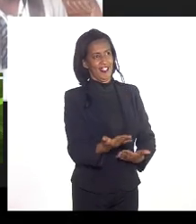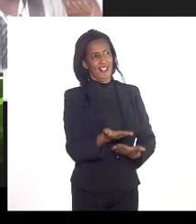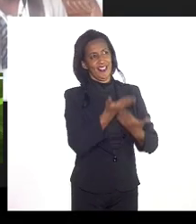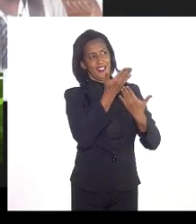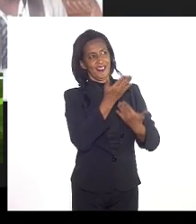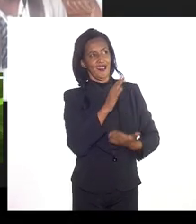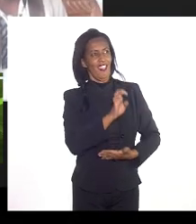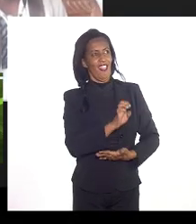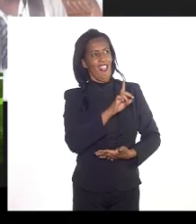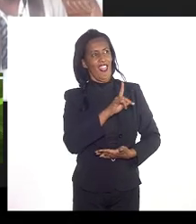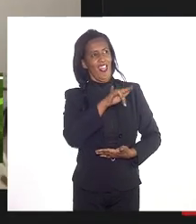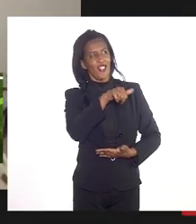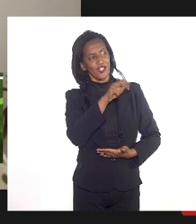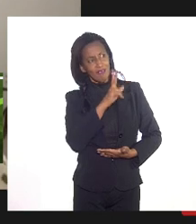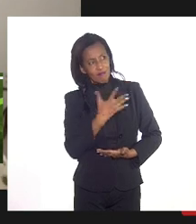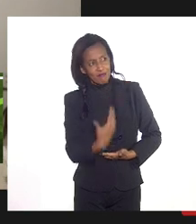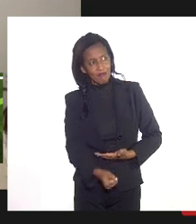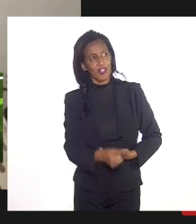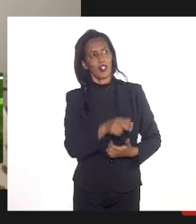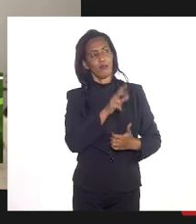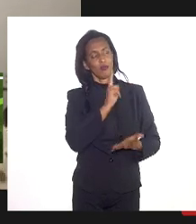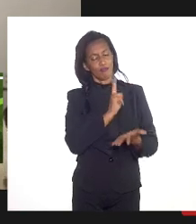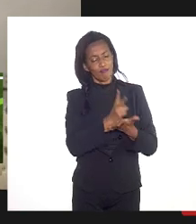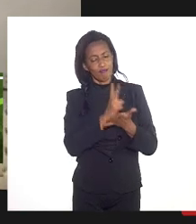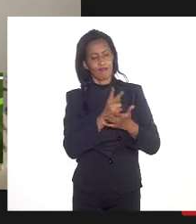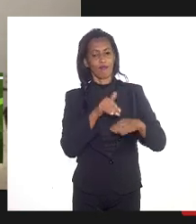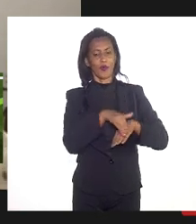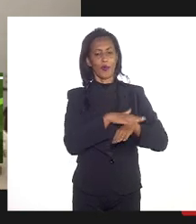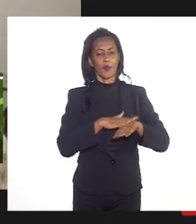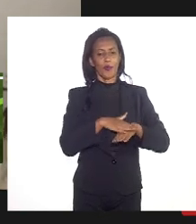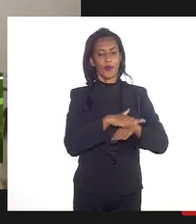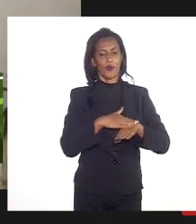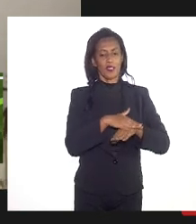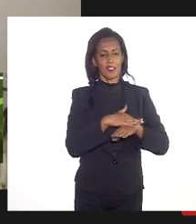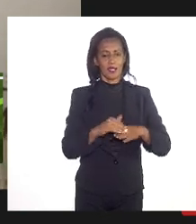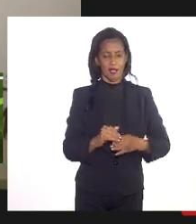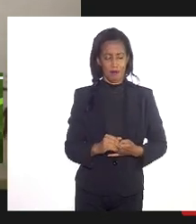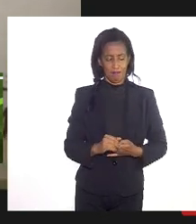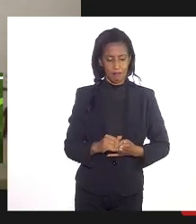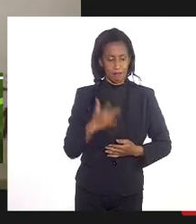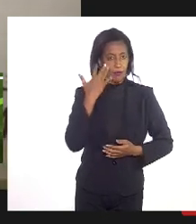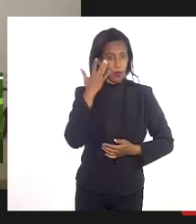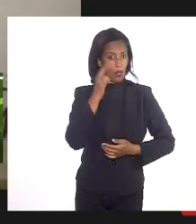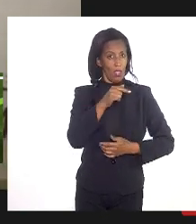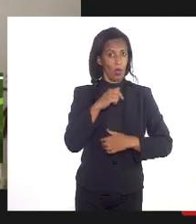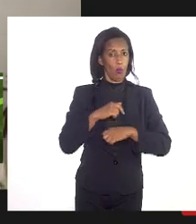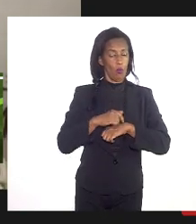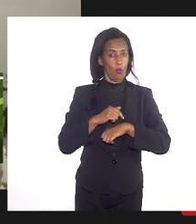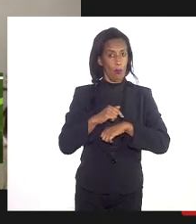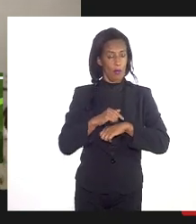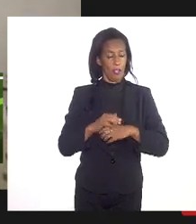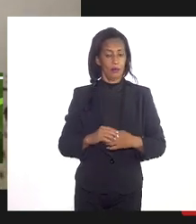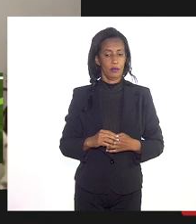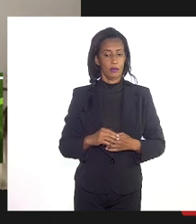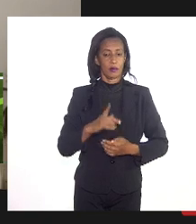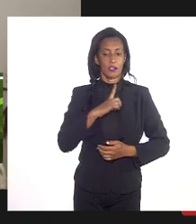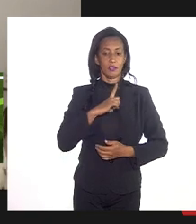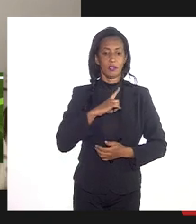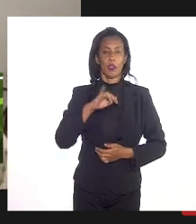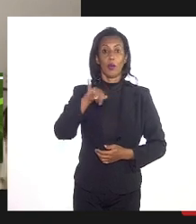Edna. Vamos sim continuar conversando. Eu acho que esse é um momento em que a gente tem